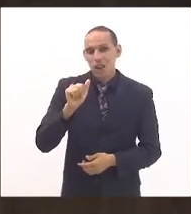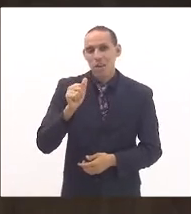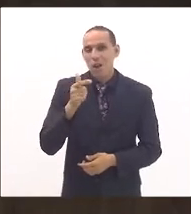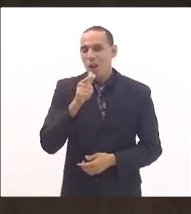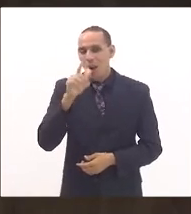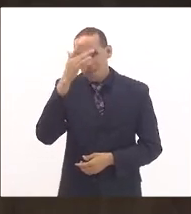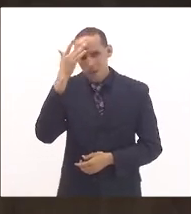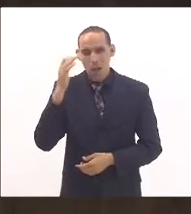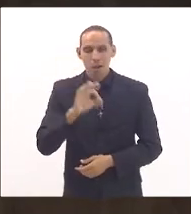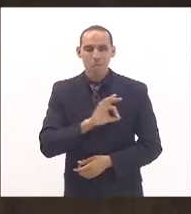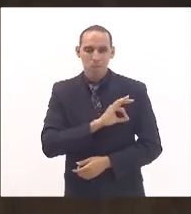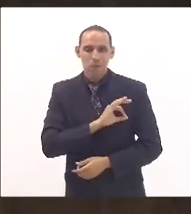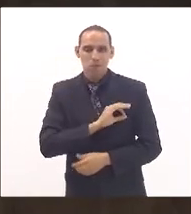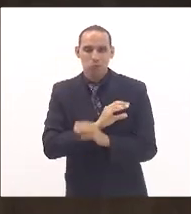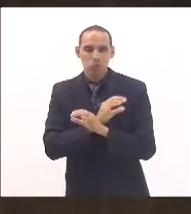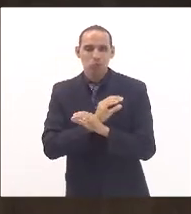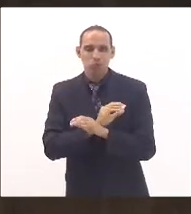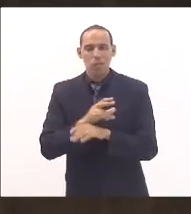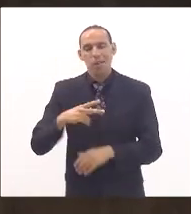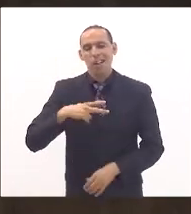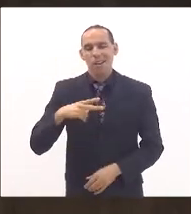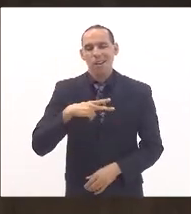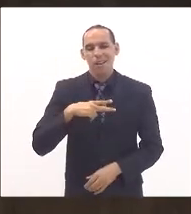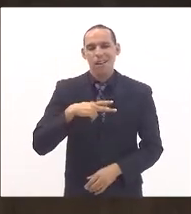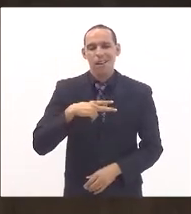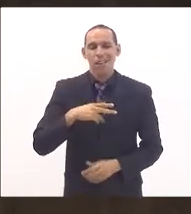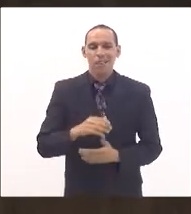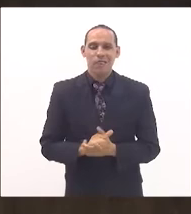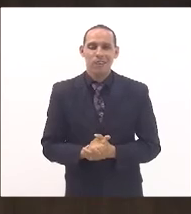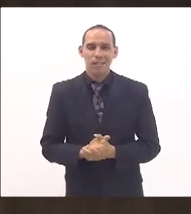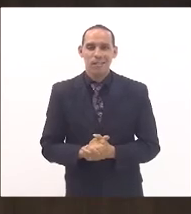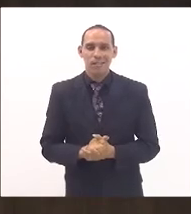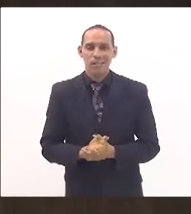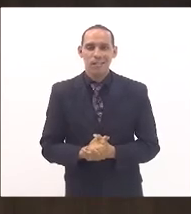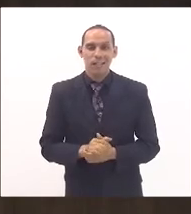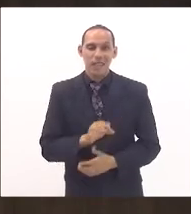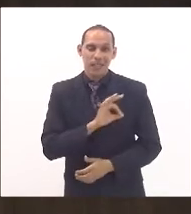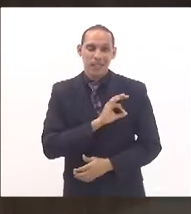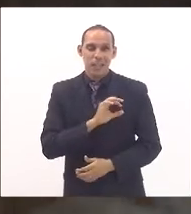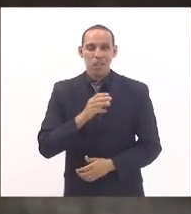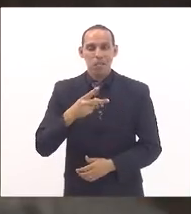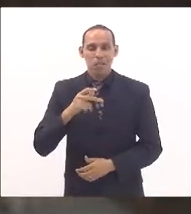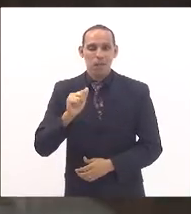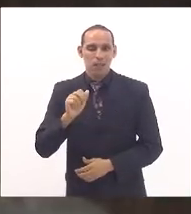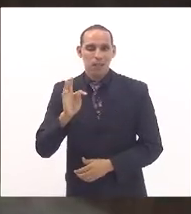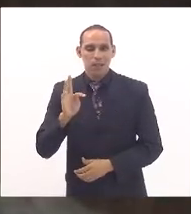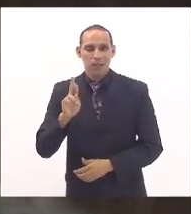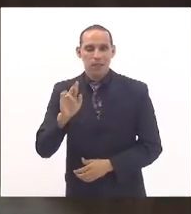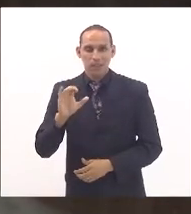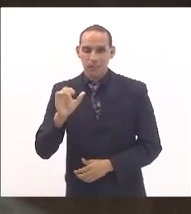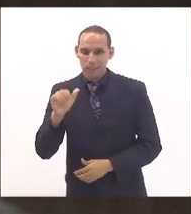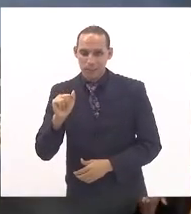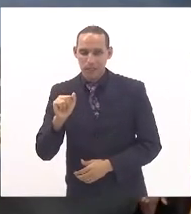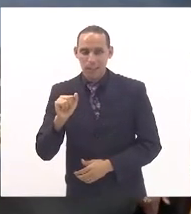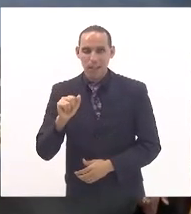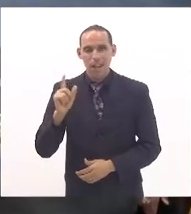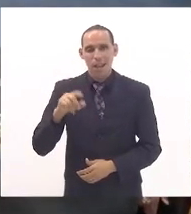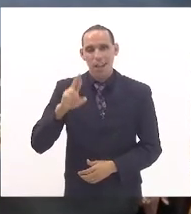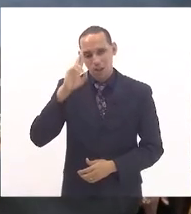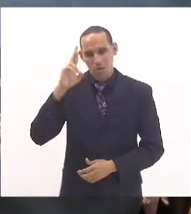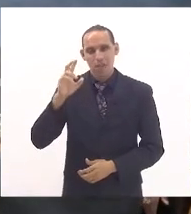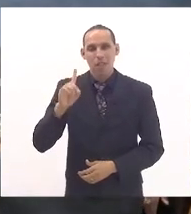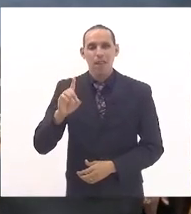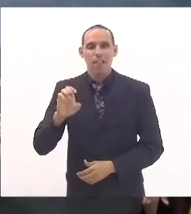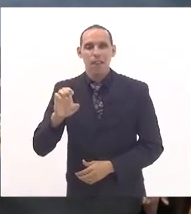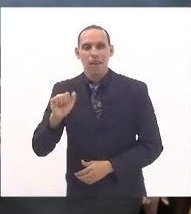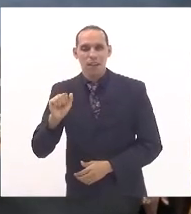integrantes da Polícia Civil, em particular a delegada Patrícia Alemani, responsável pela DEAT. Parecer